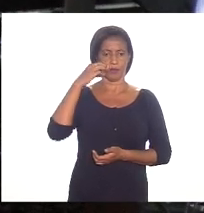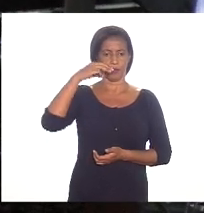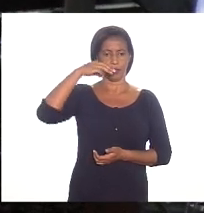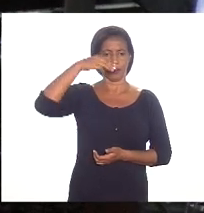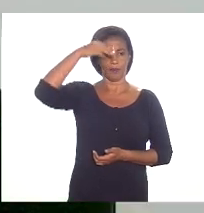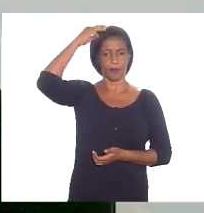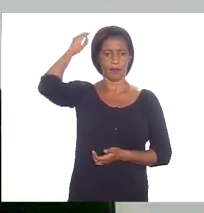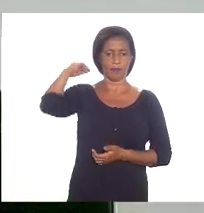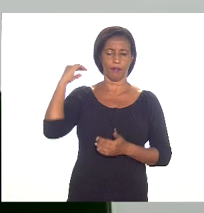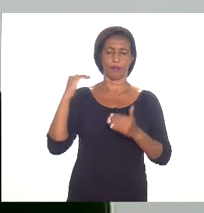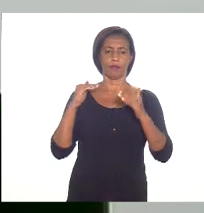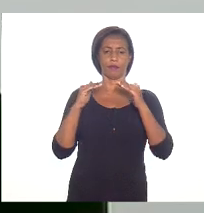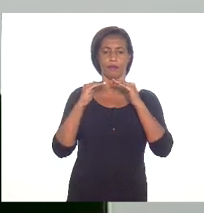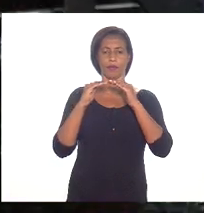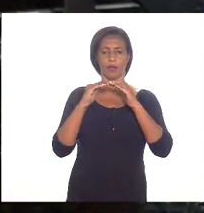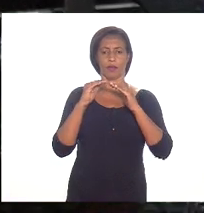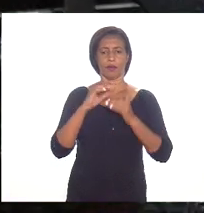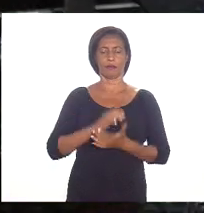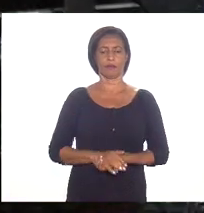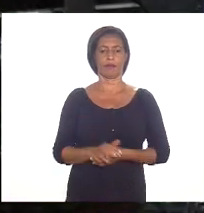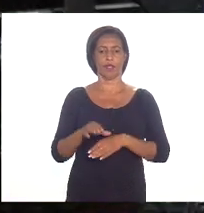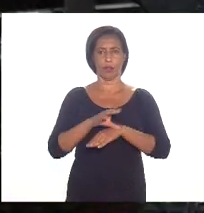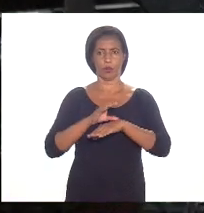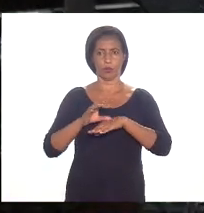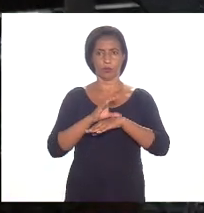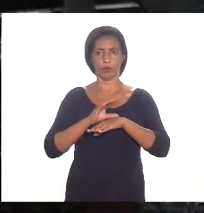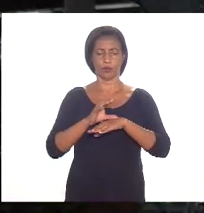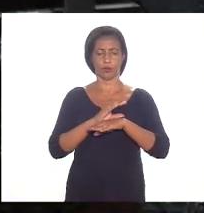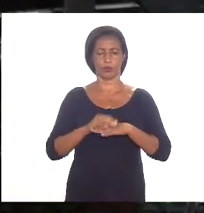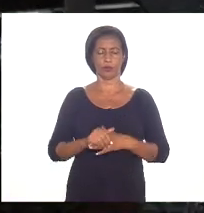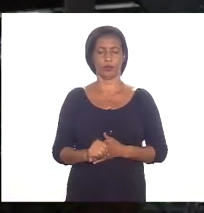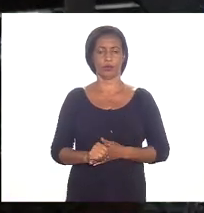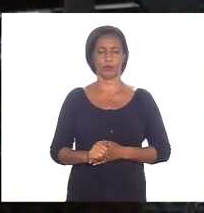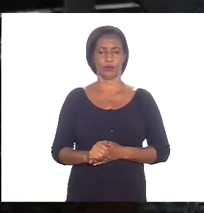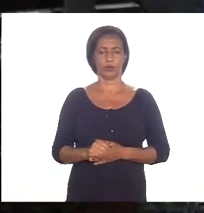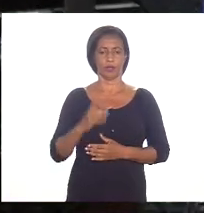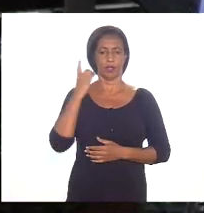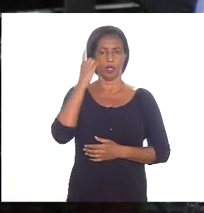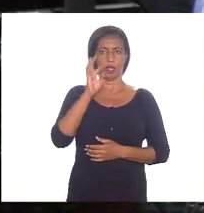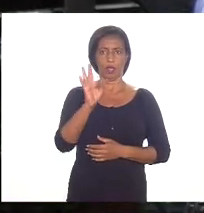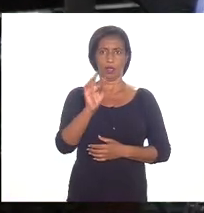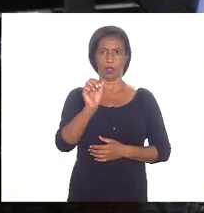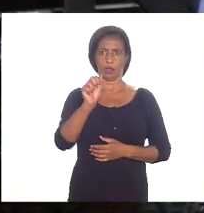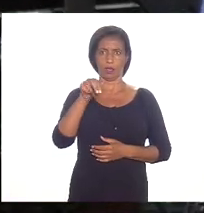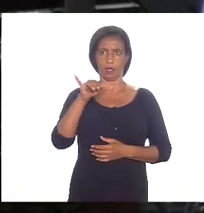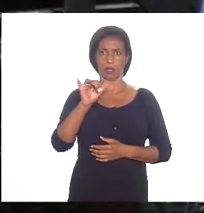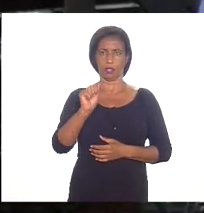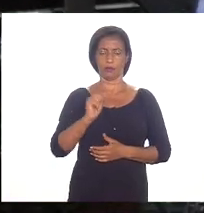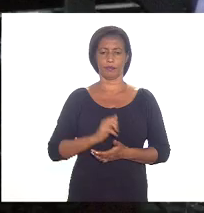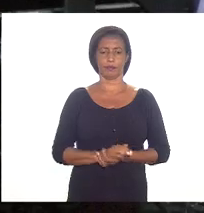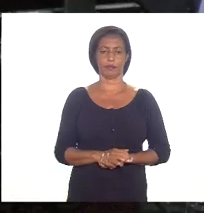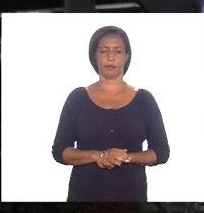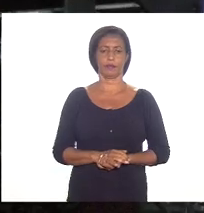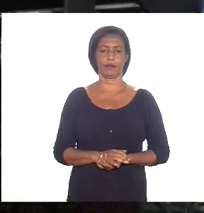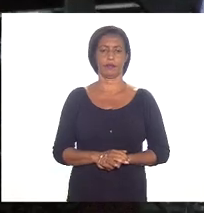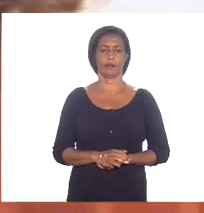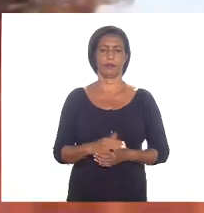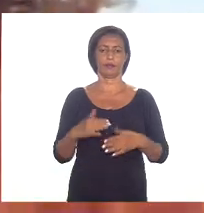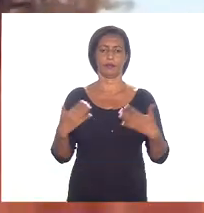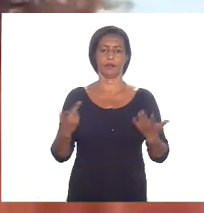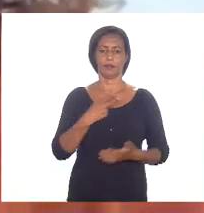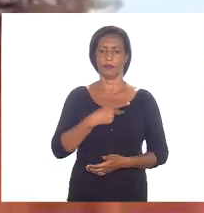Parecer pela constitucionalidade, presidente. Pela Comissão de Defesa dos Direitos Humanos e Cidadania, deputada Dani Monteiro. Senhor presidente,